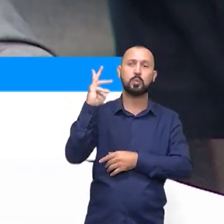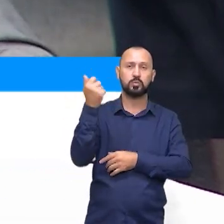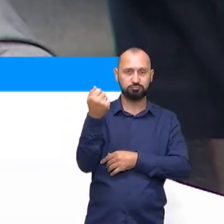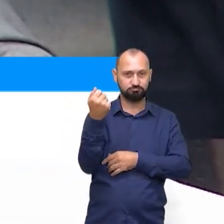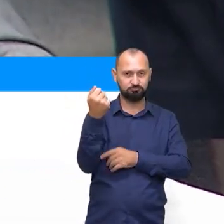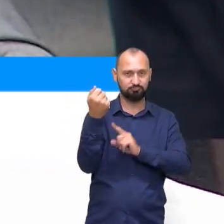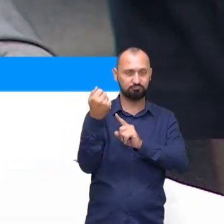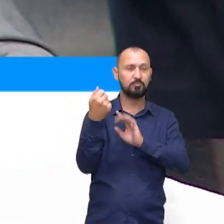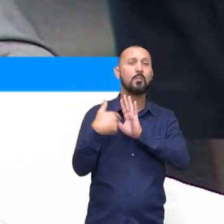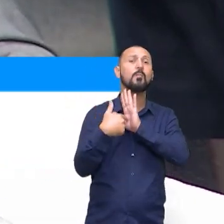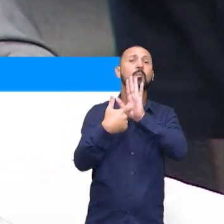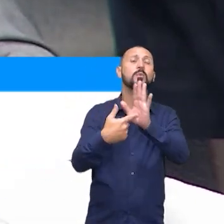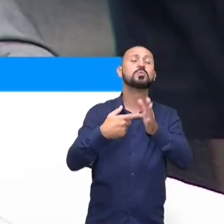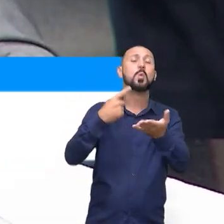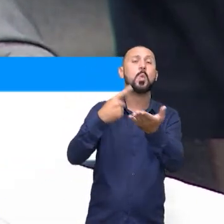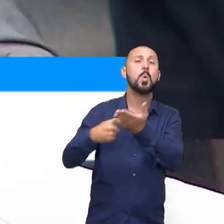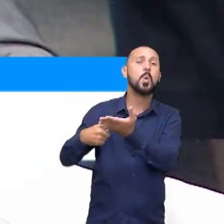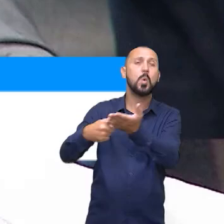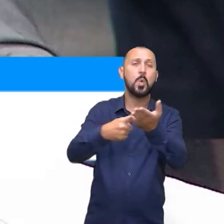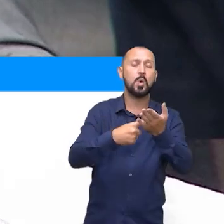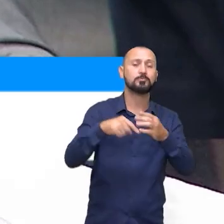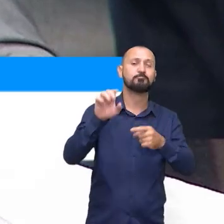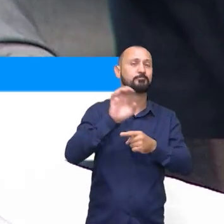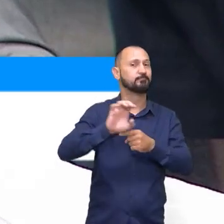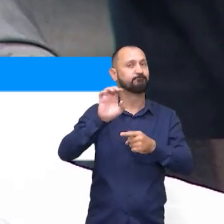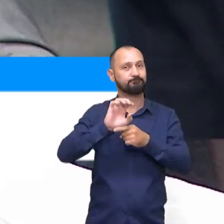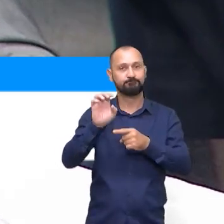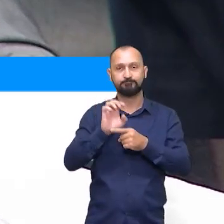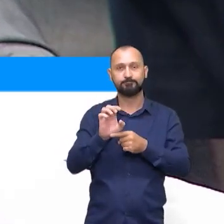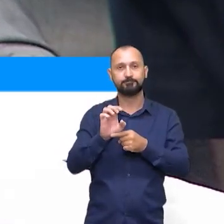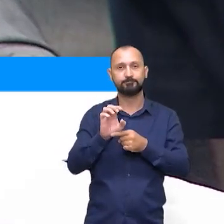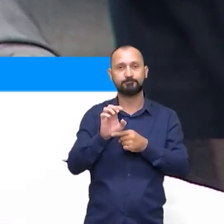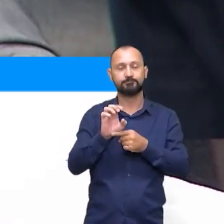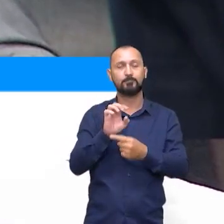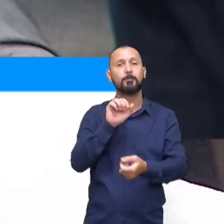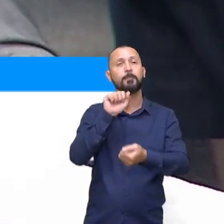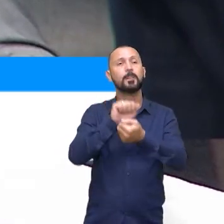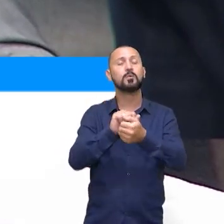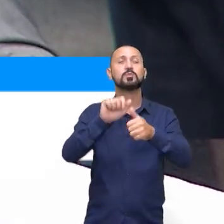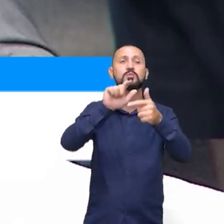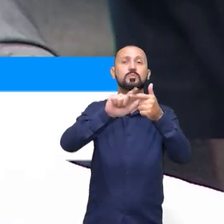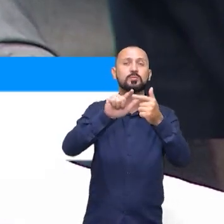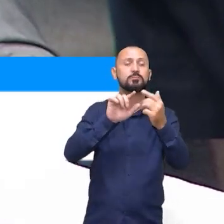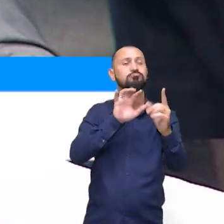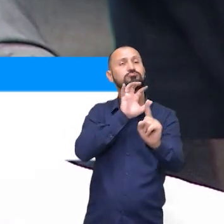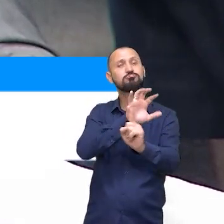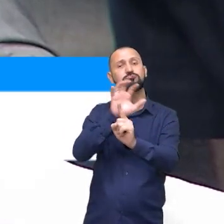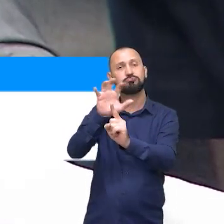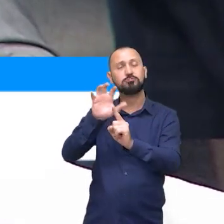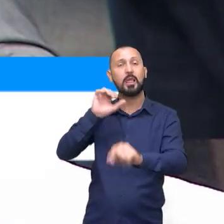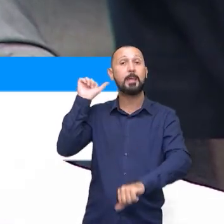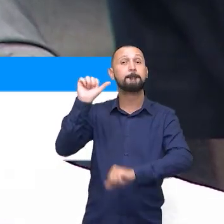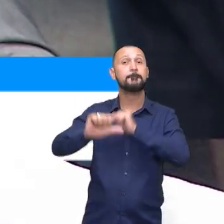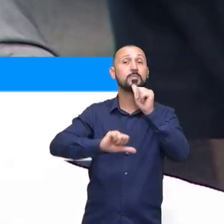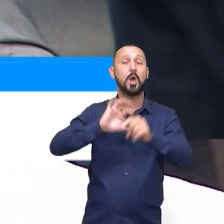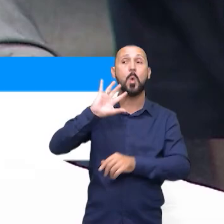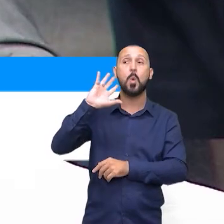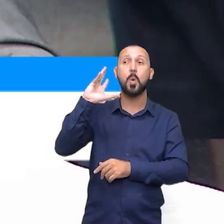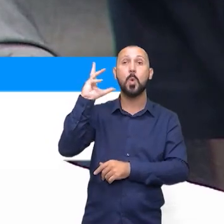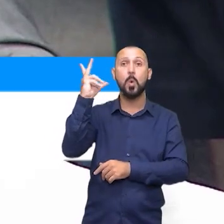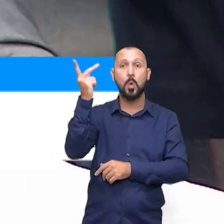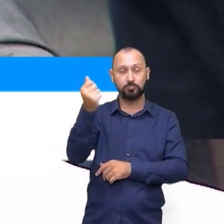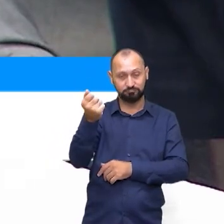Clima representa o comprometimento do nosso estado com o enfrentamento dos efeitos adversos das